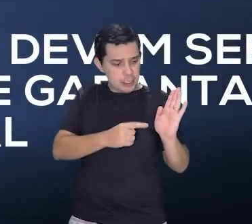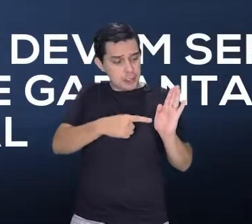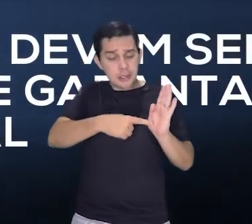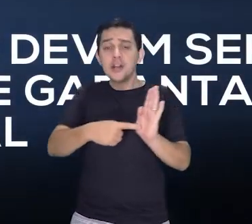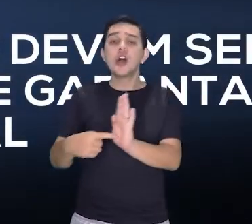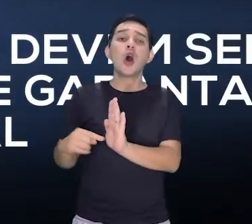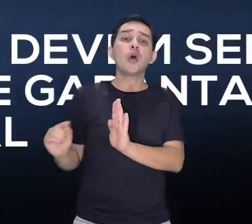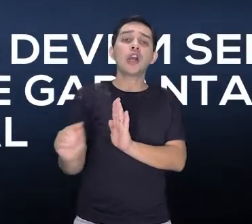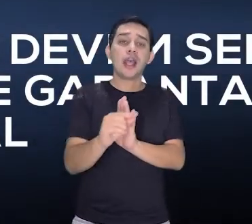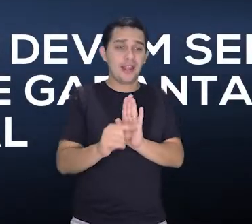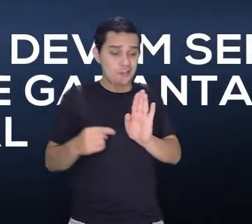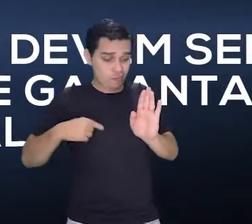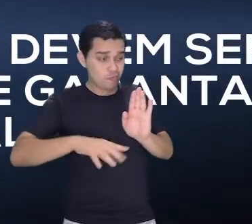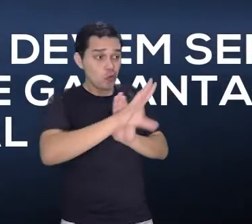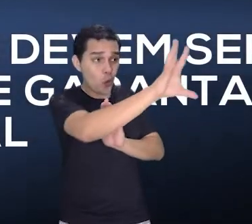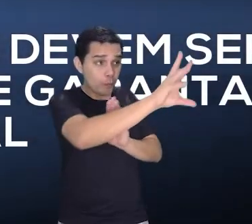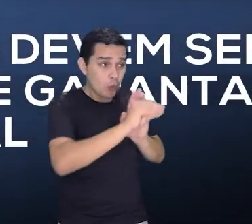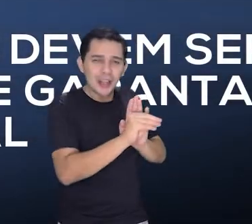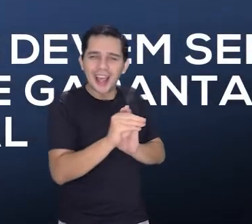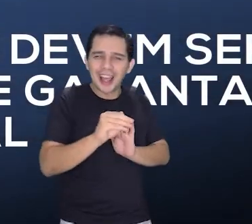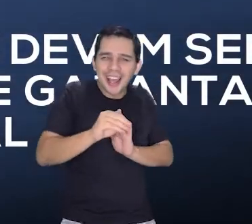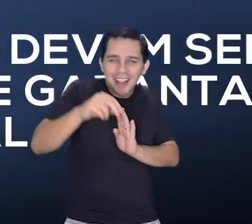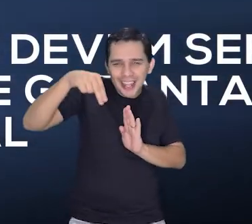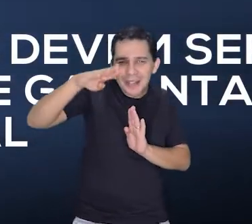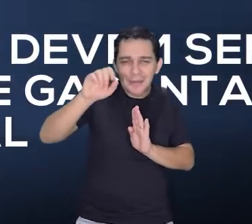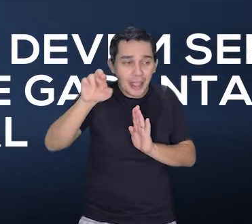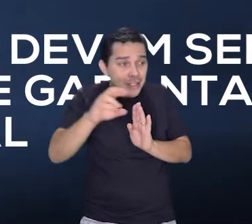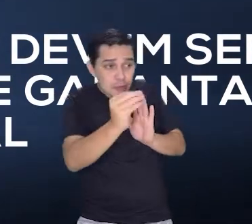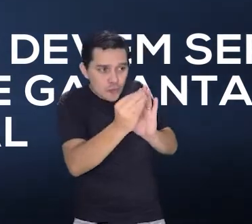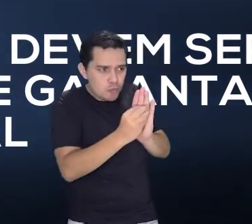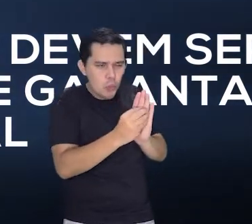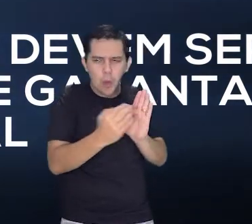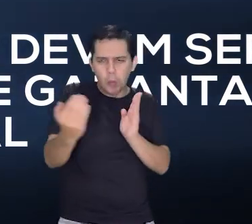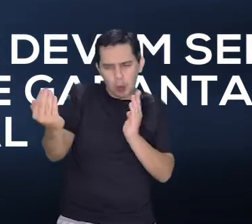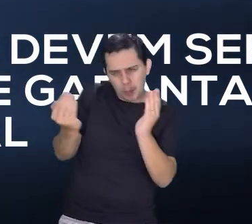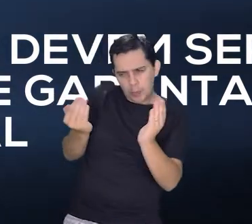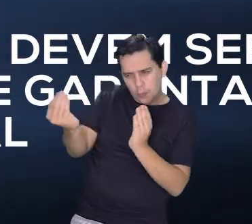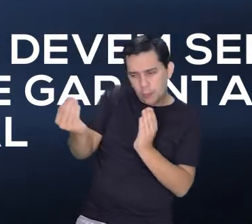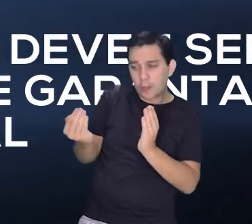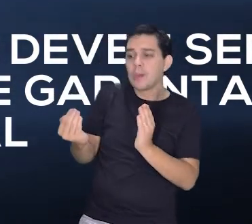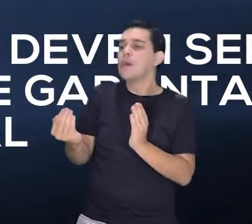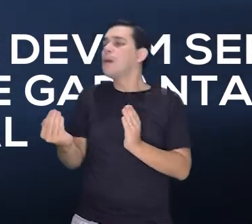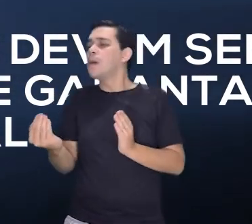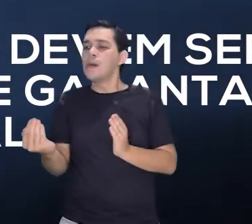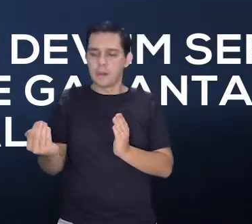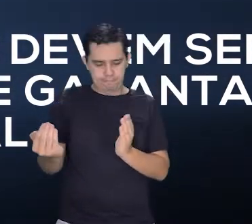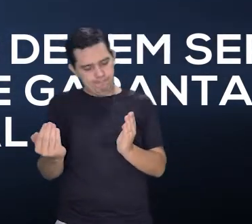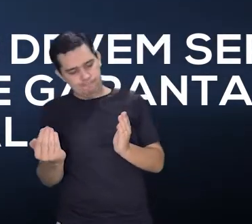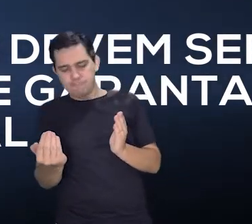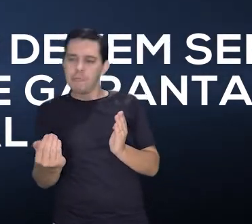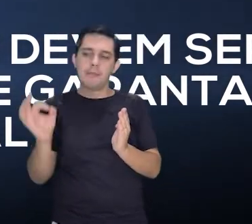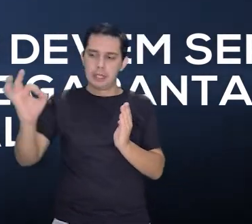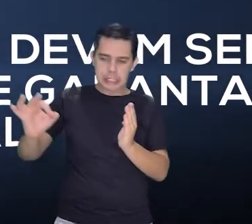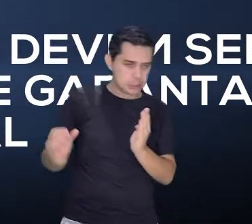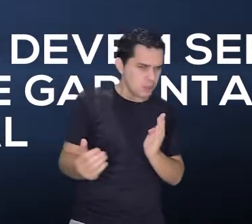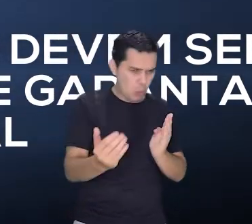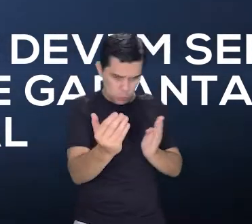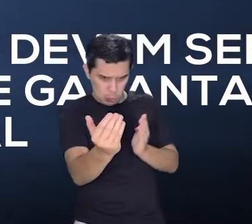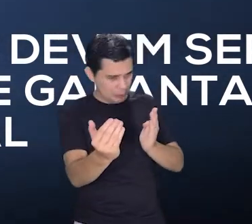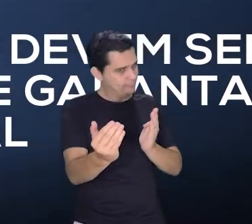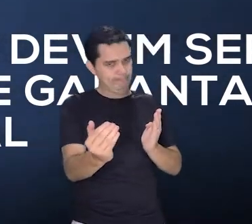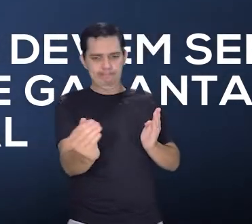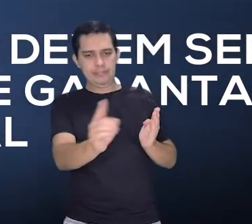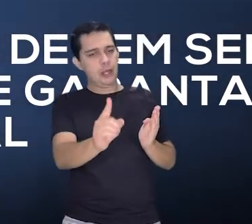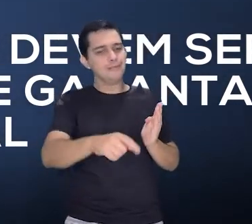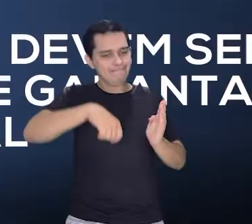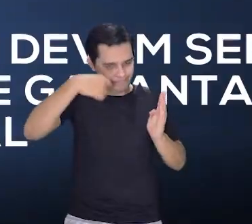que justamente um norteamento dos parâmetros que devem ser obedecidos e seguidos para que se garanta essa